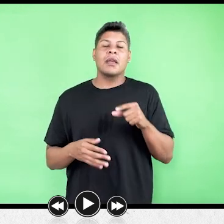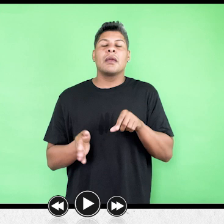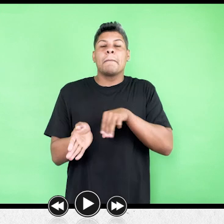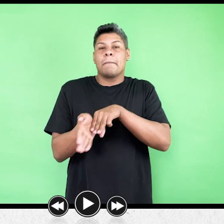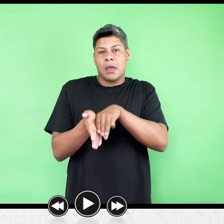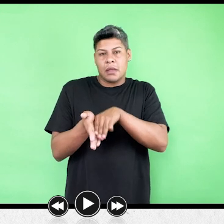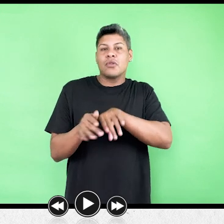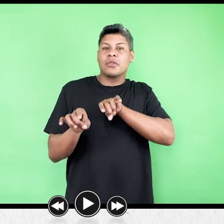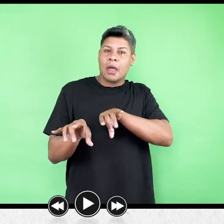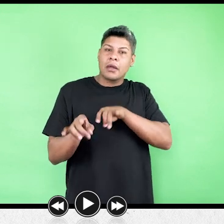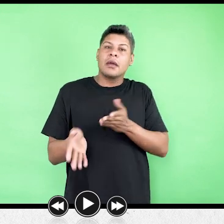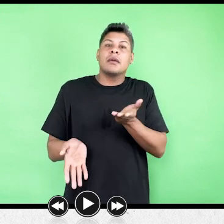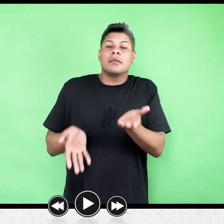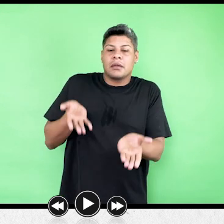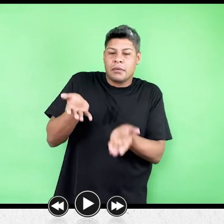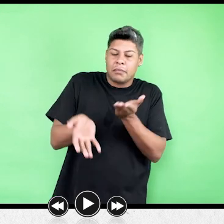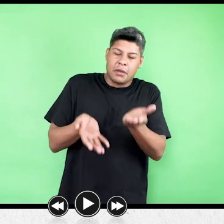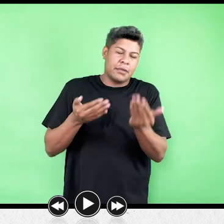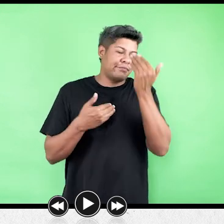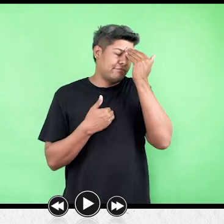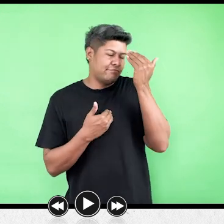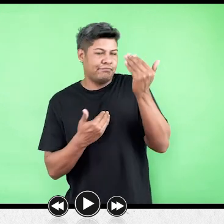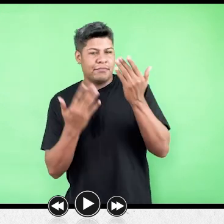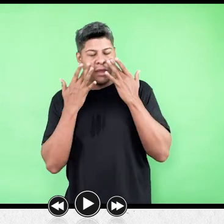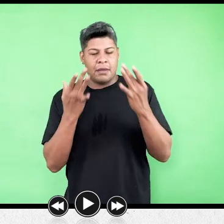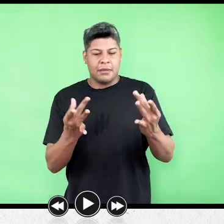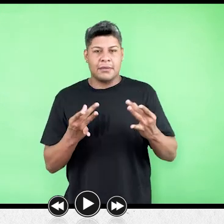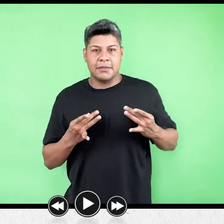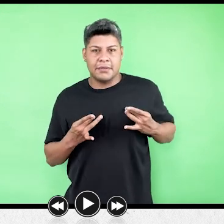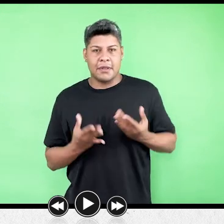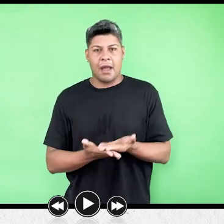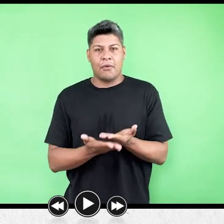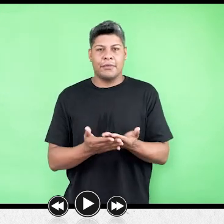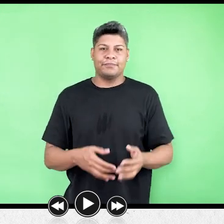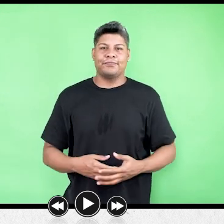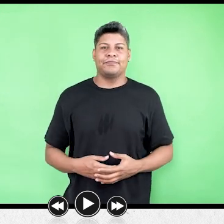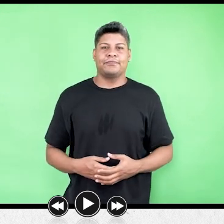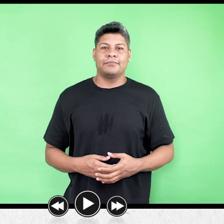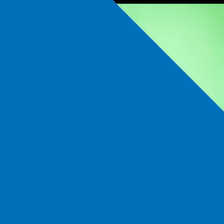métodos e técnicas de tratamento. E no mais, eu agradeço aí pela atenção na aula de hoje.